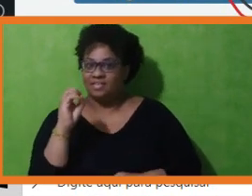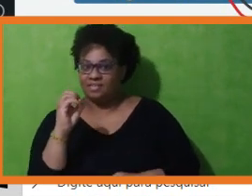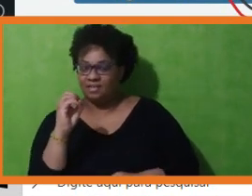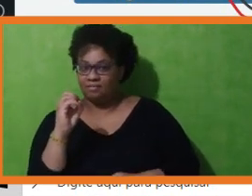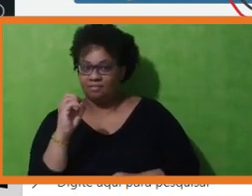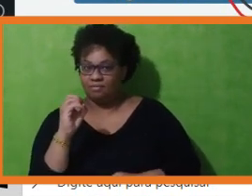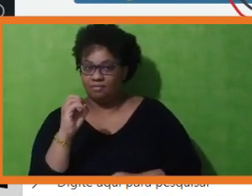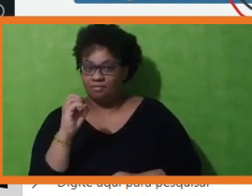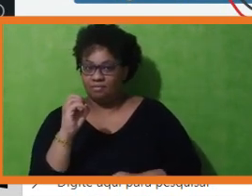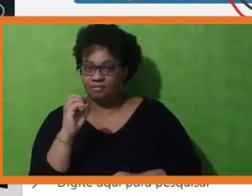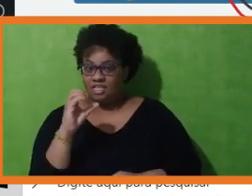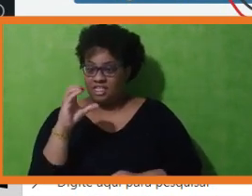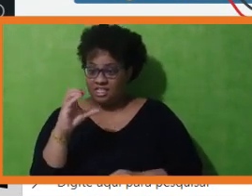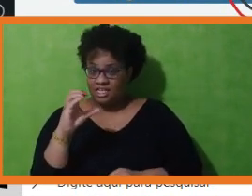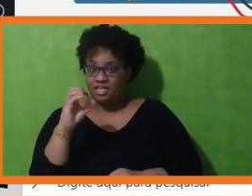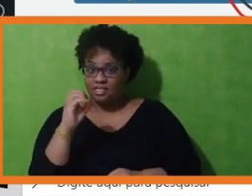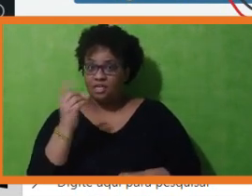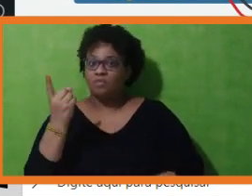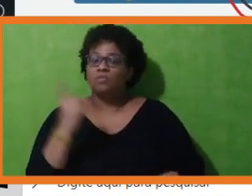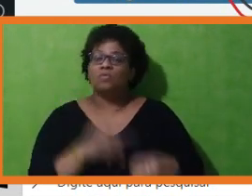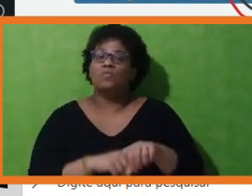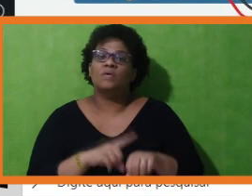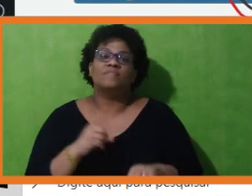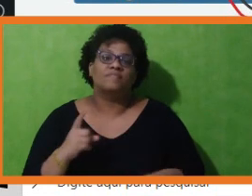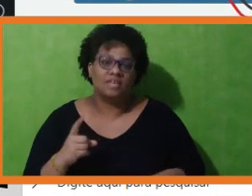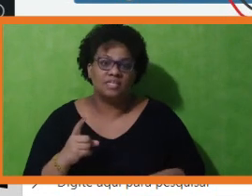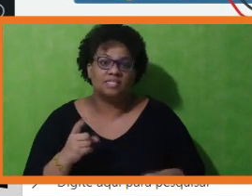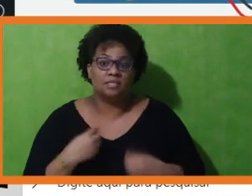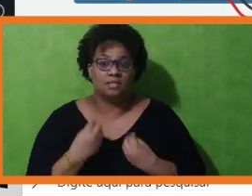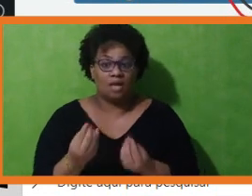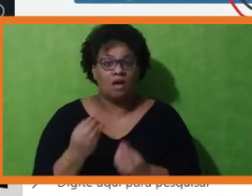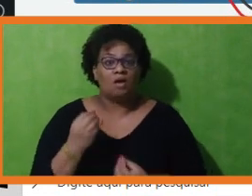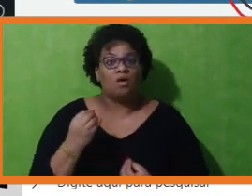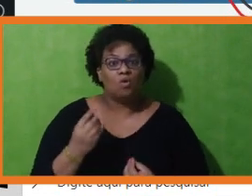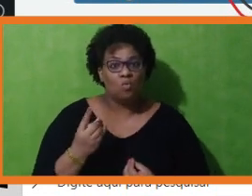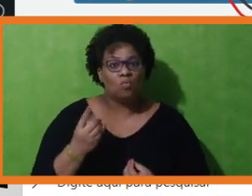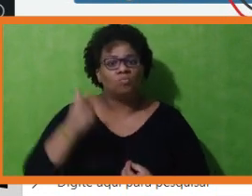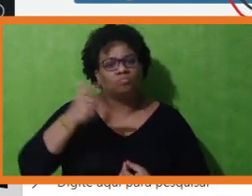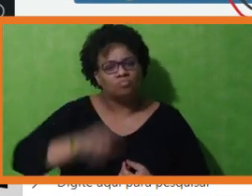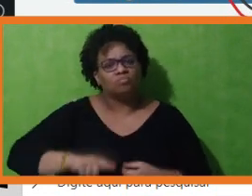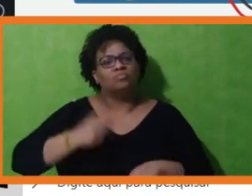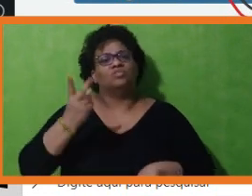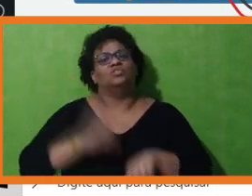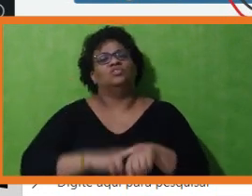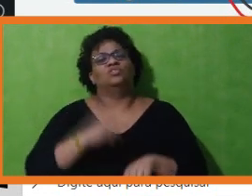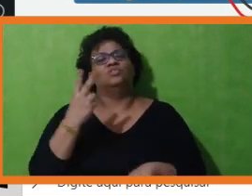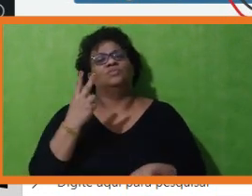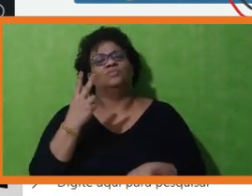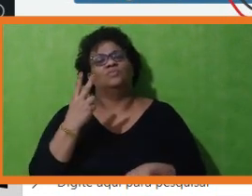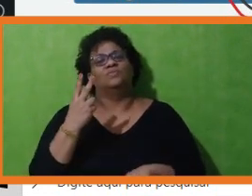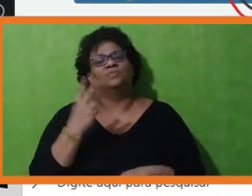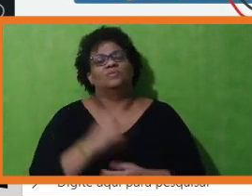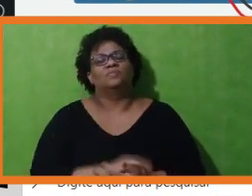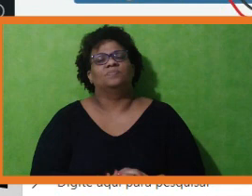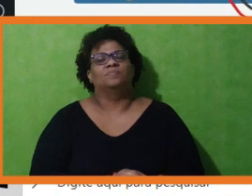Depois, quando termina esse 0 aqui, o C que era 0 se repetiu uma vez. O C que era 0 recebe 1 e ele passa a se repetir pela